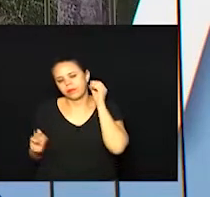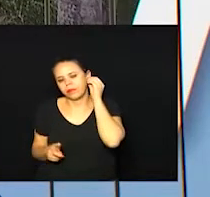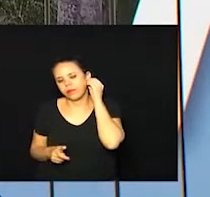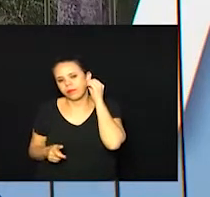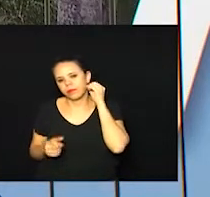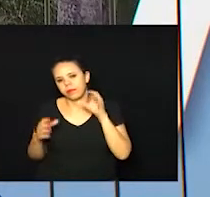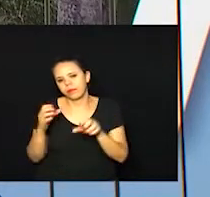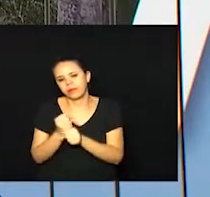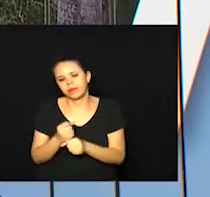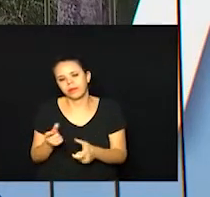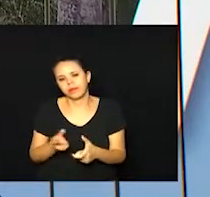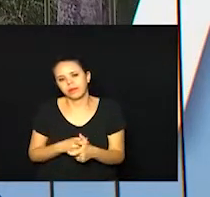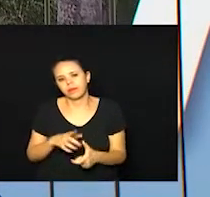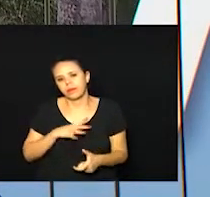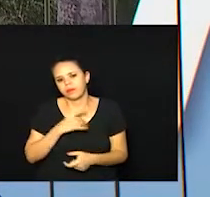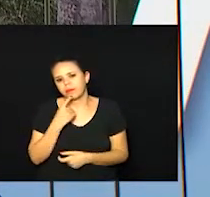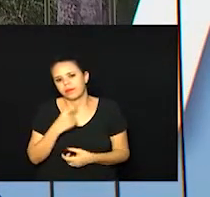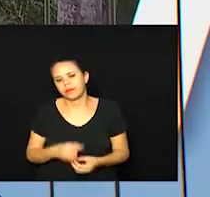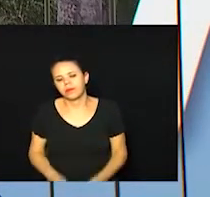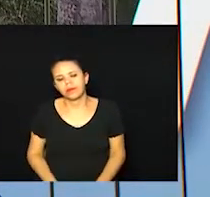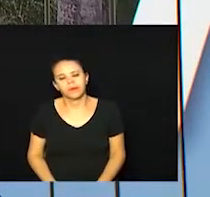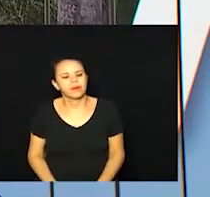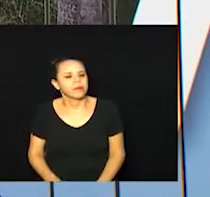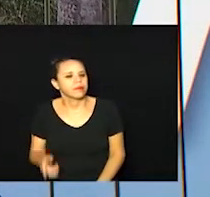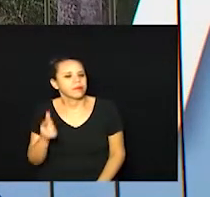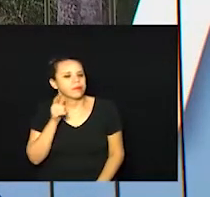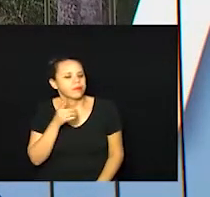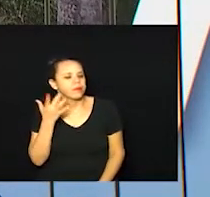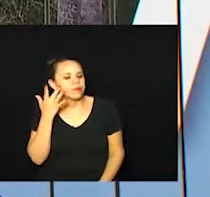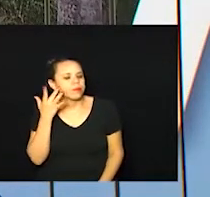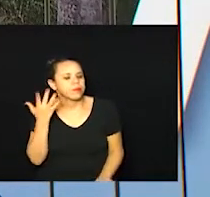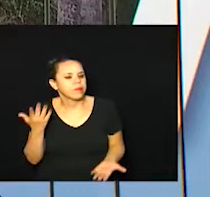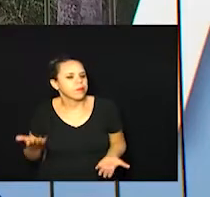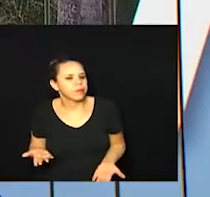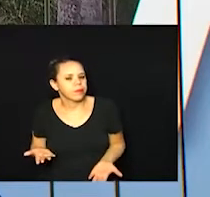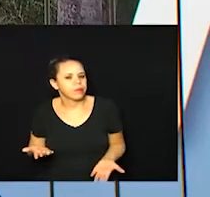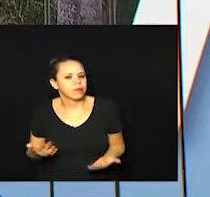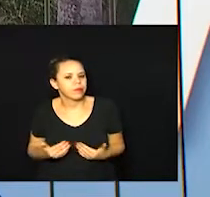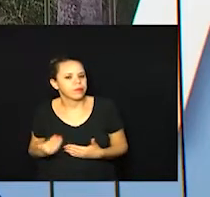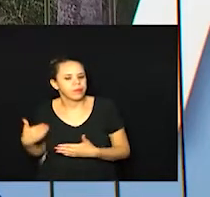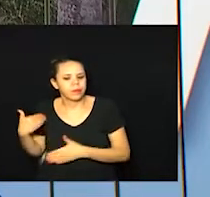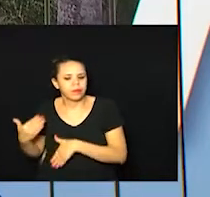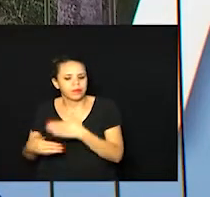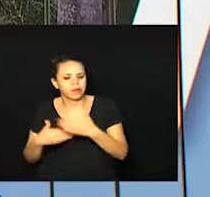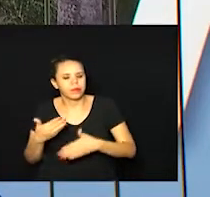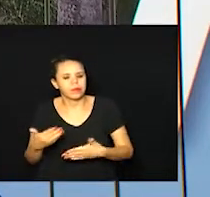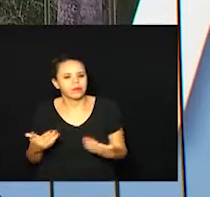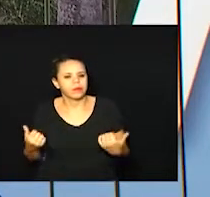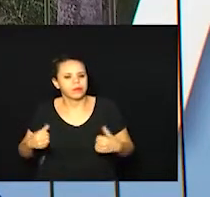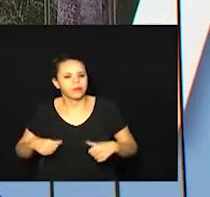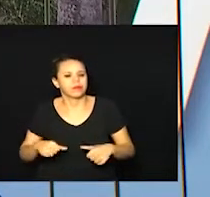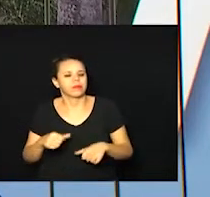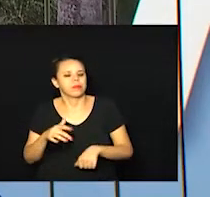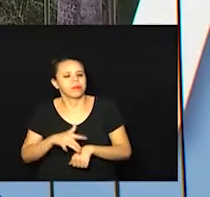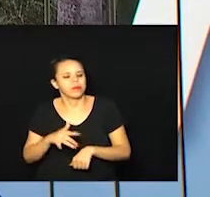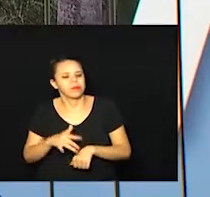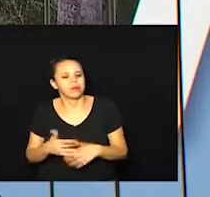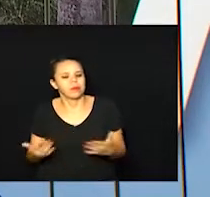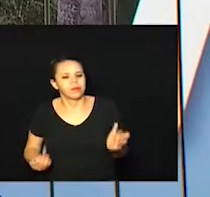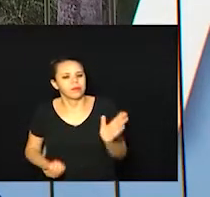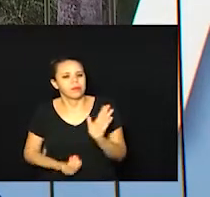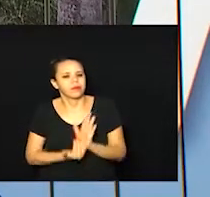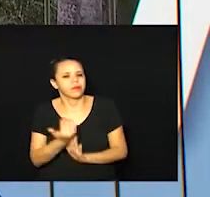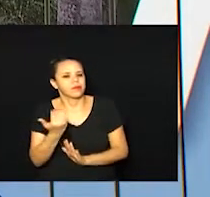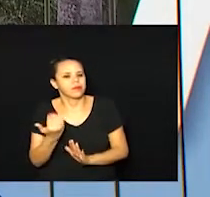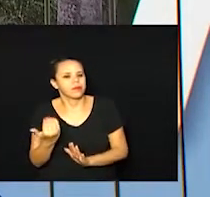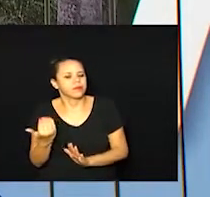conta de água aqui na cidade de Campinas, que a gente considera que ao longo ele foi abusivo não só agora, mas